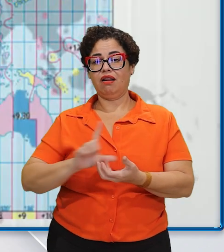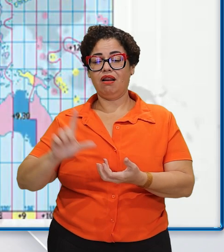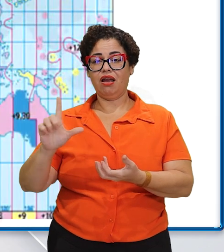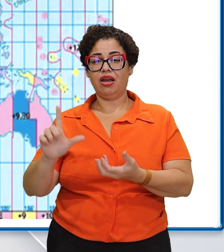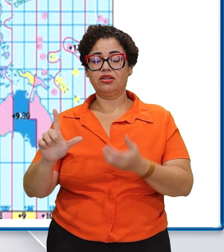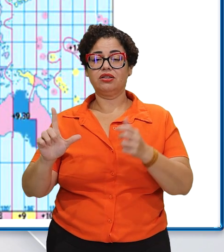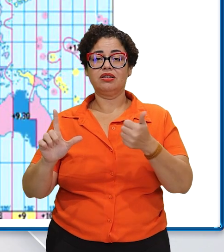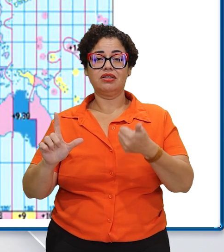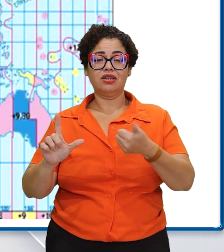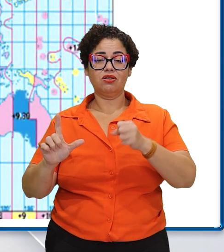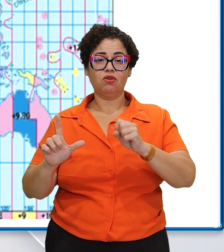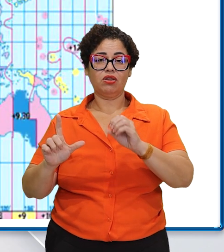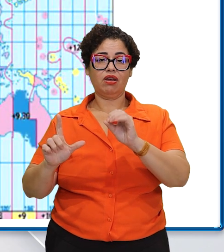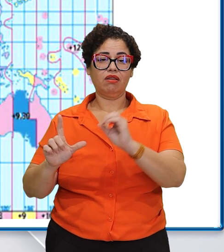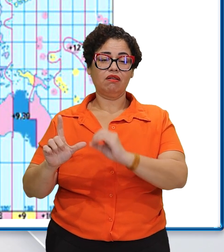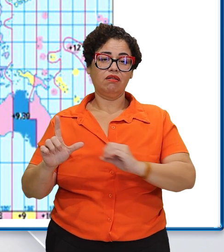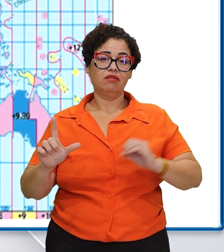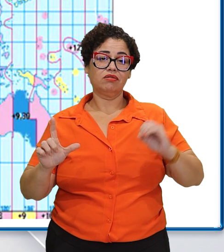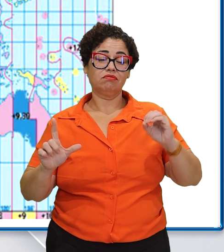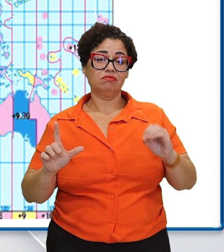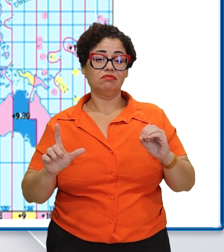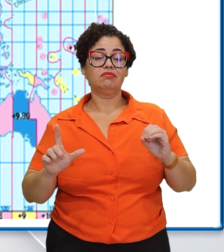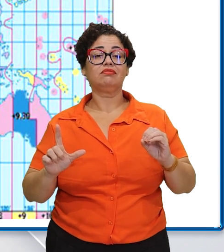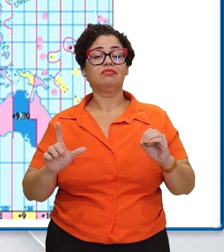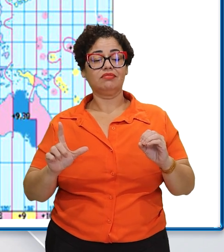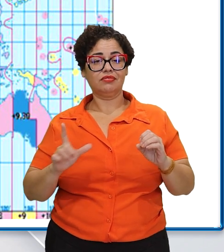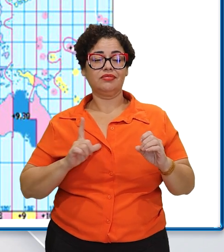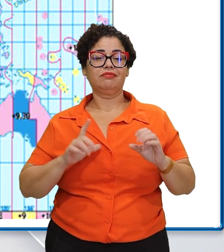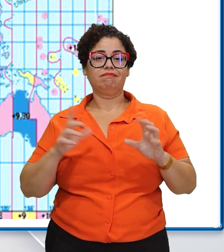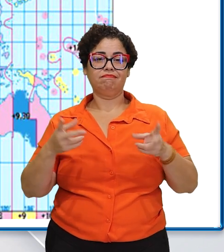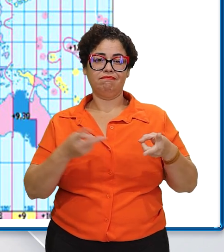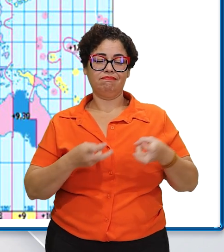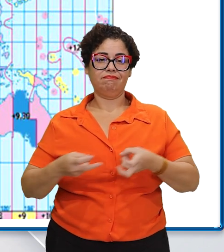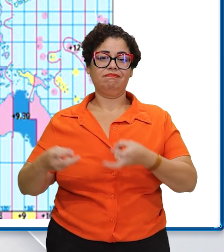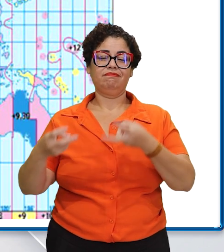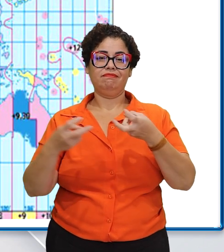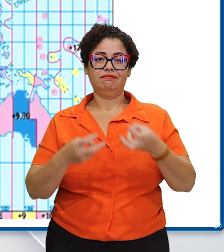e 180 traçados a oeste do meridiano de Greenwich.